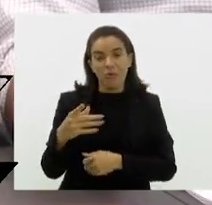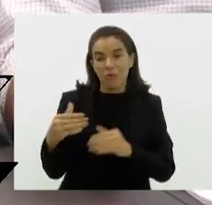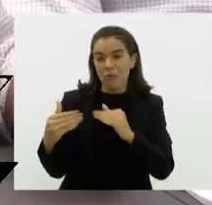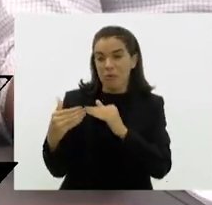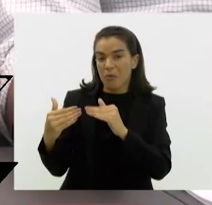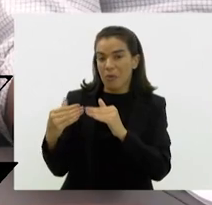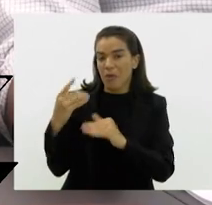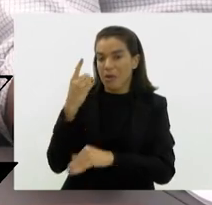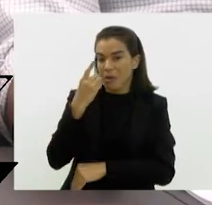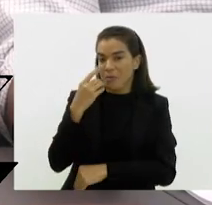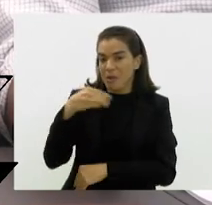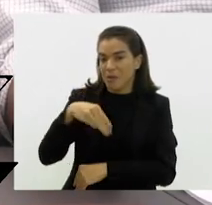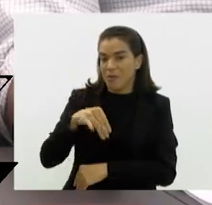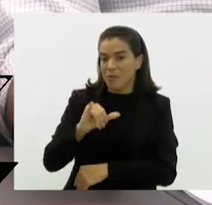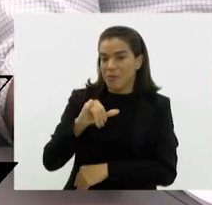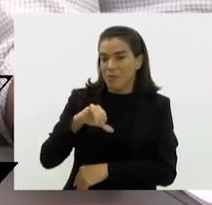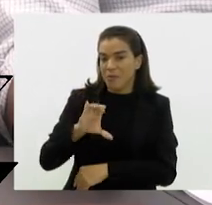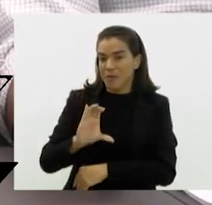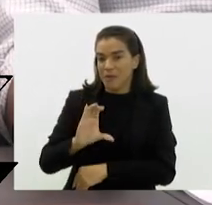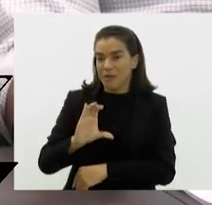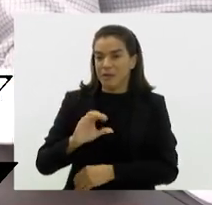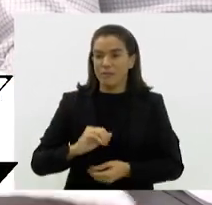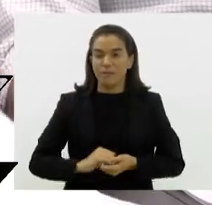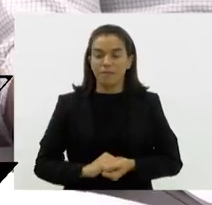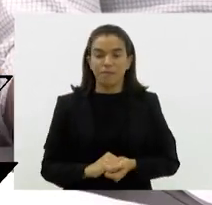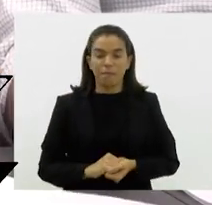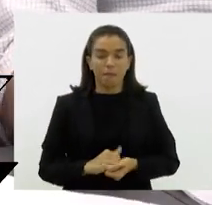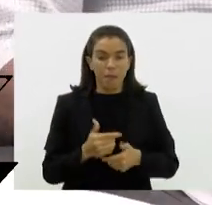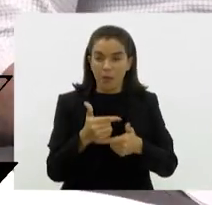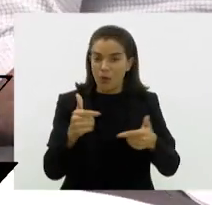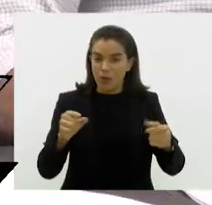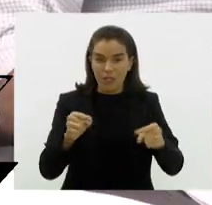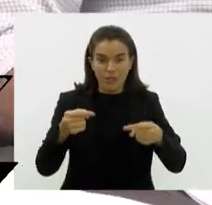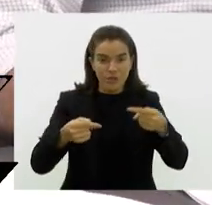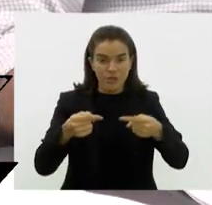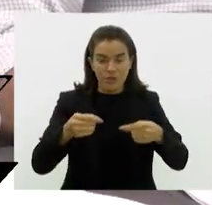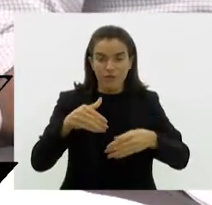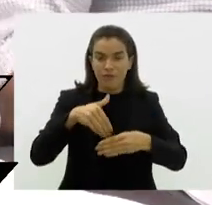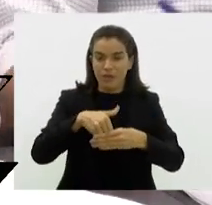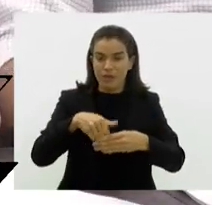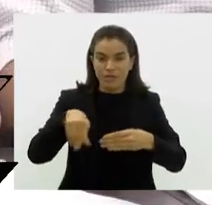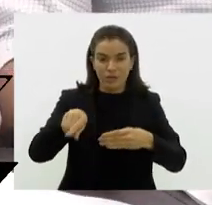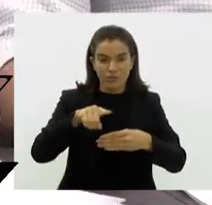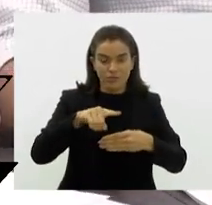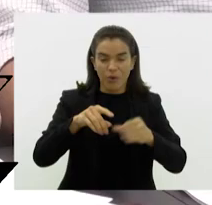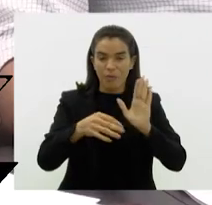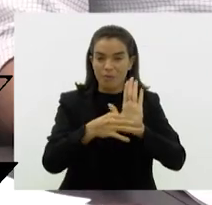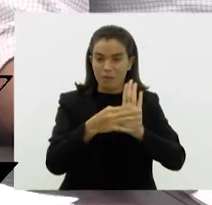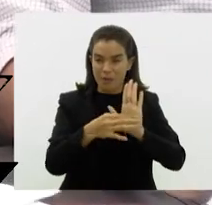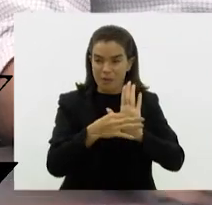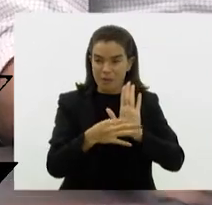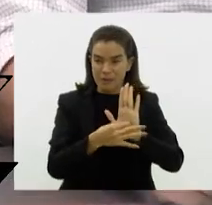sugestão, deputado, acolhido. Então, não havendo que queira discutir, em votação o parecer